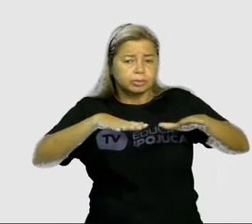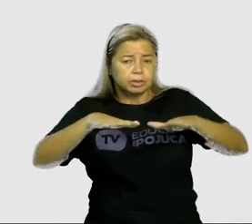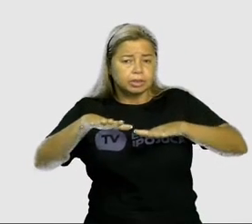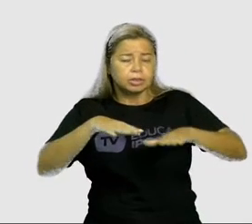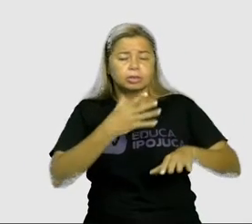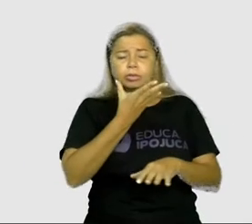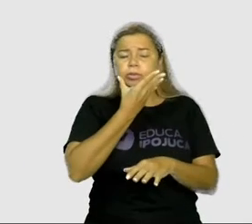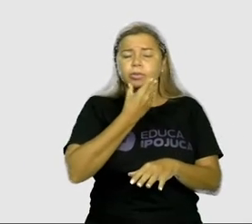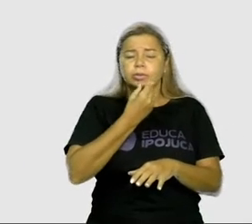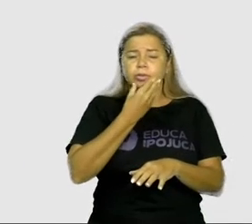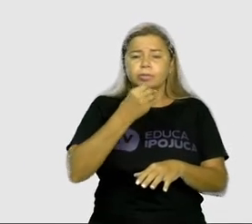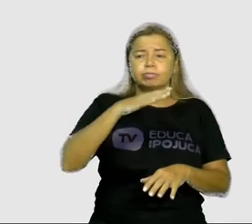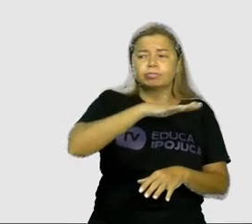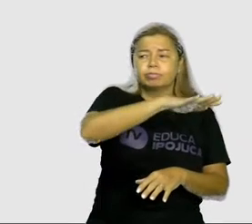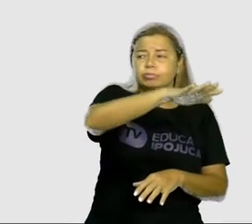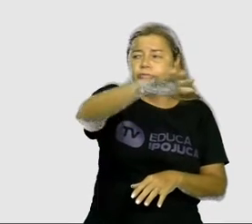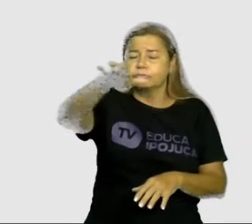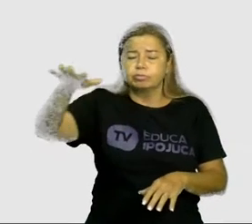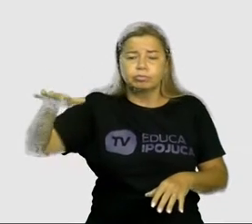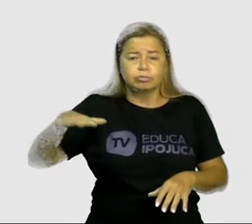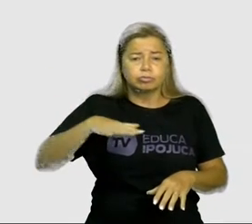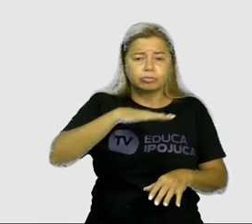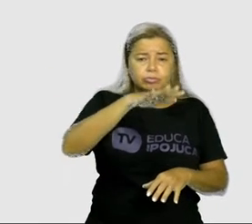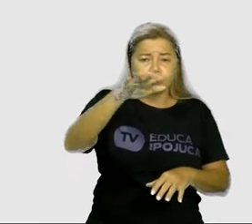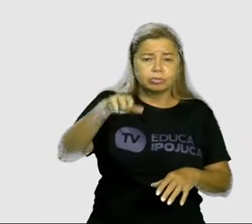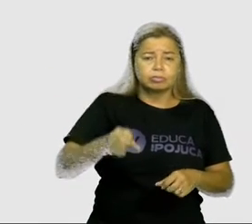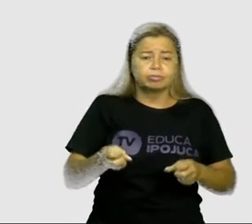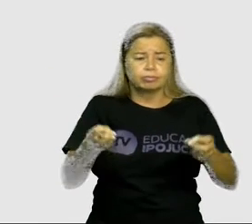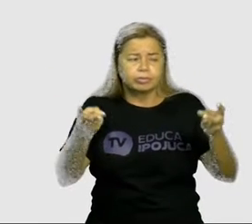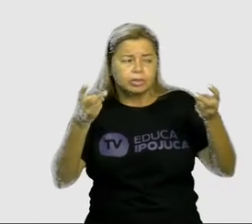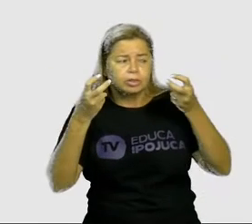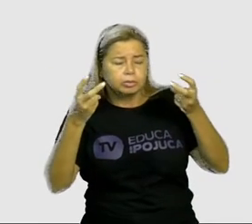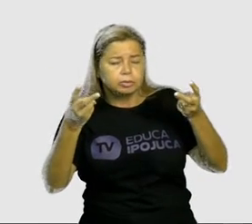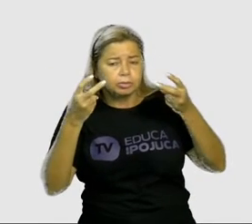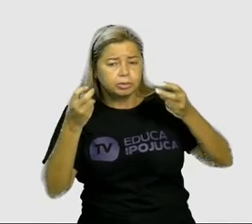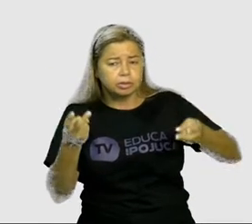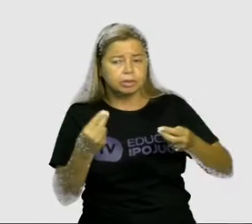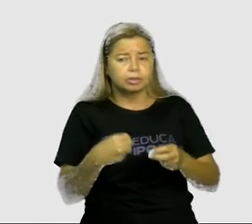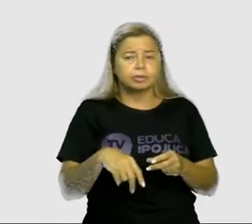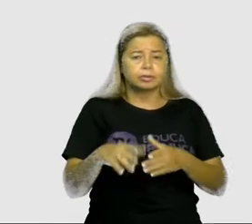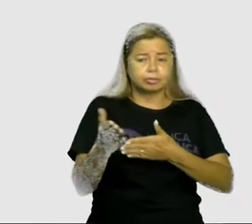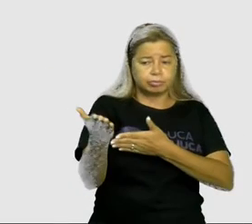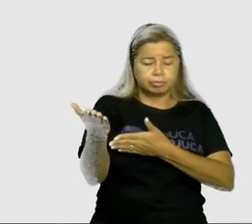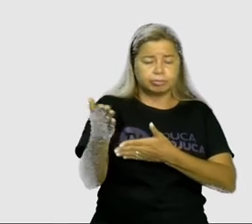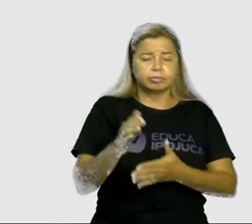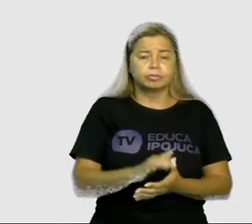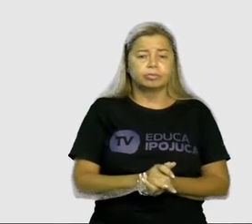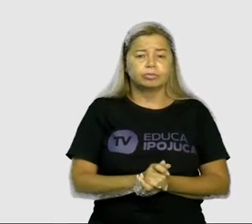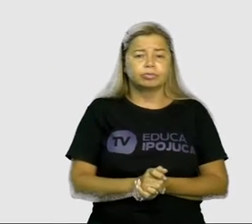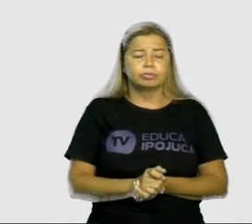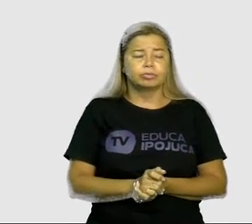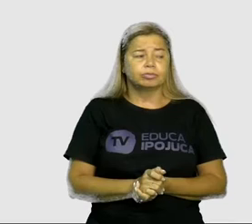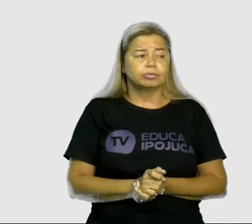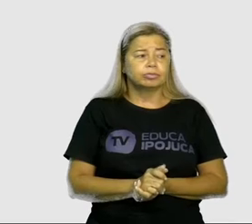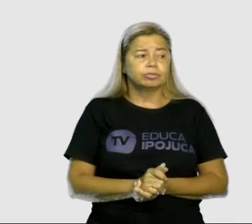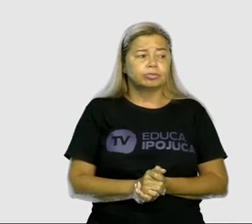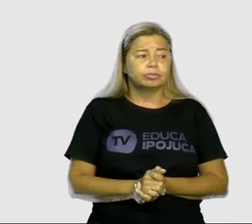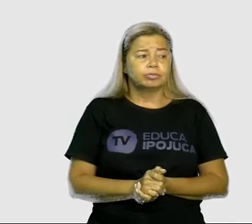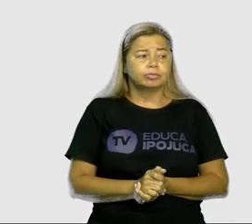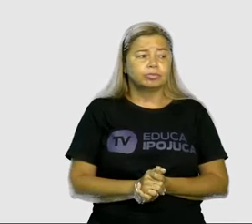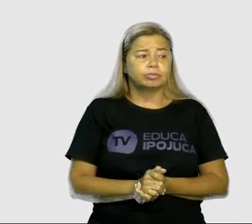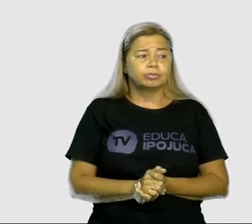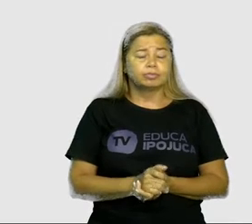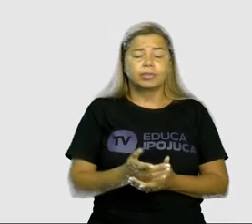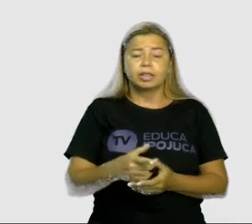de Henrique no espaço através da observação da imagem a seguir ok nós